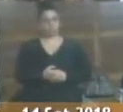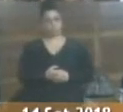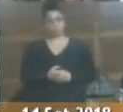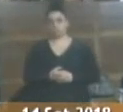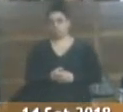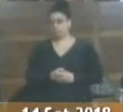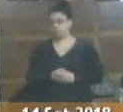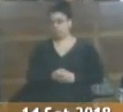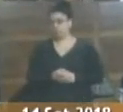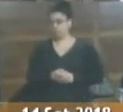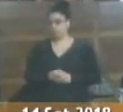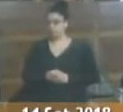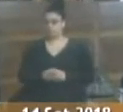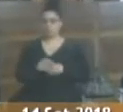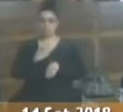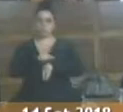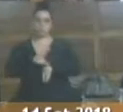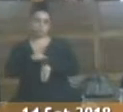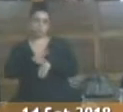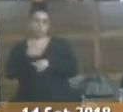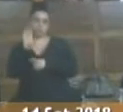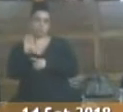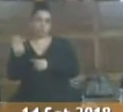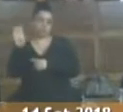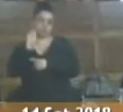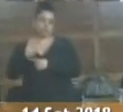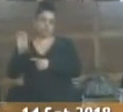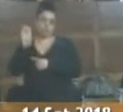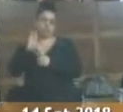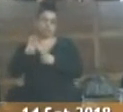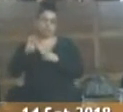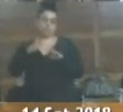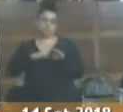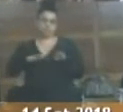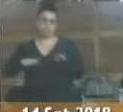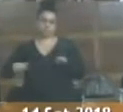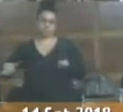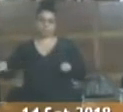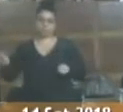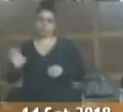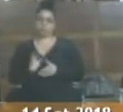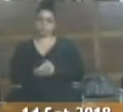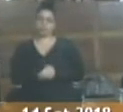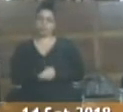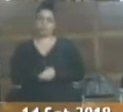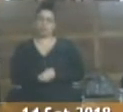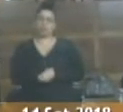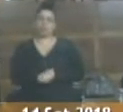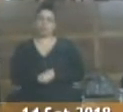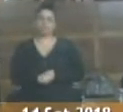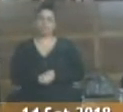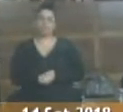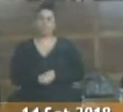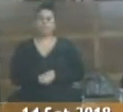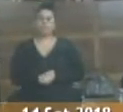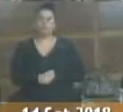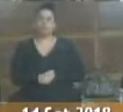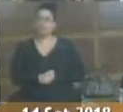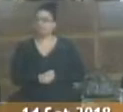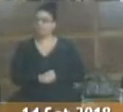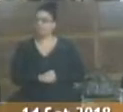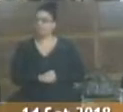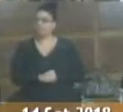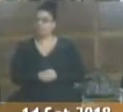Podemos desenvolver cursos de biologia marinha, oceanografia, auditoria, gestão ambiental e outros que a gente... na